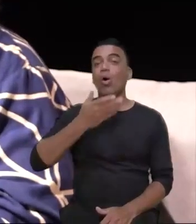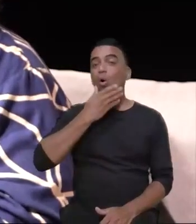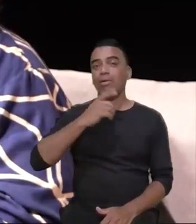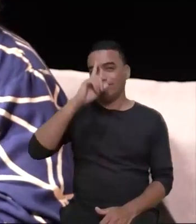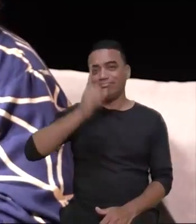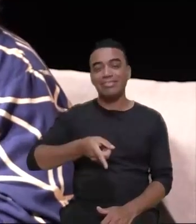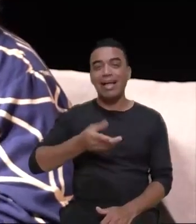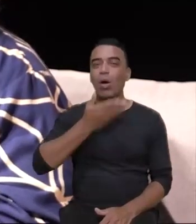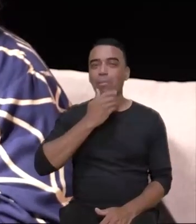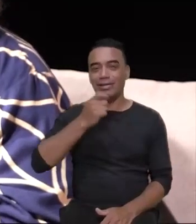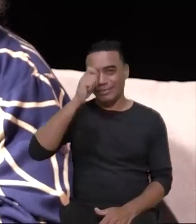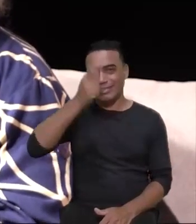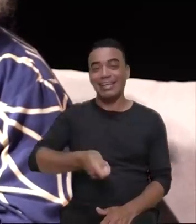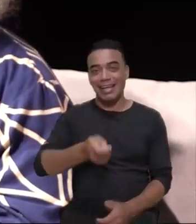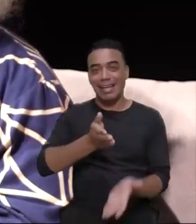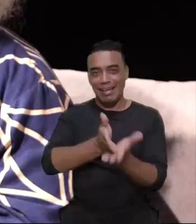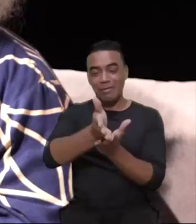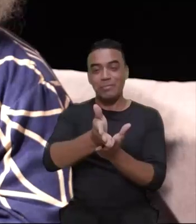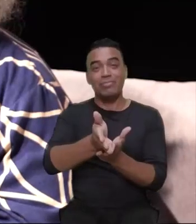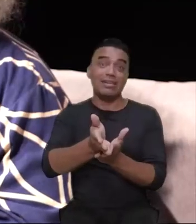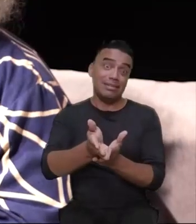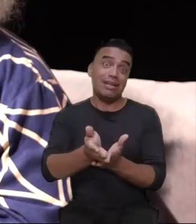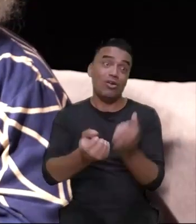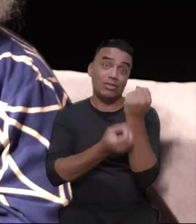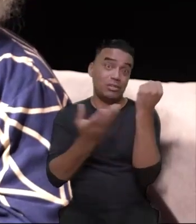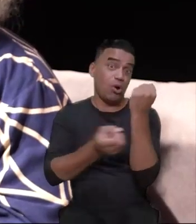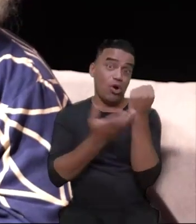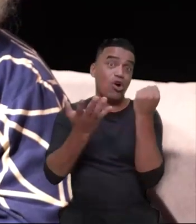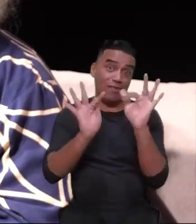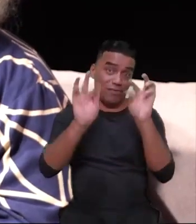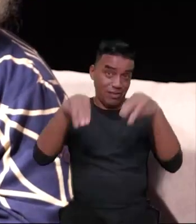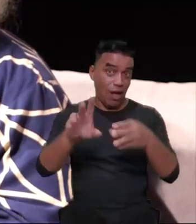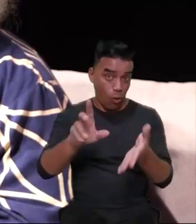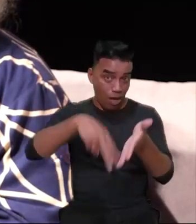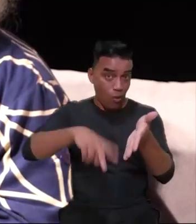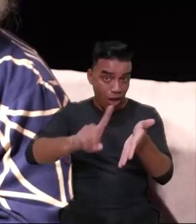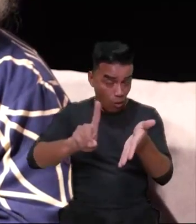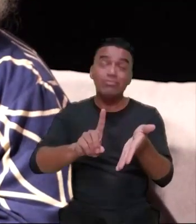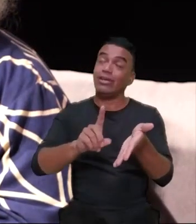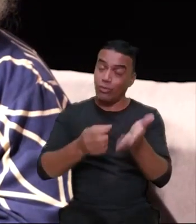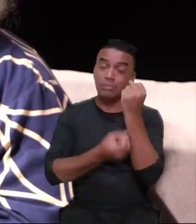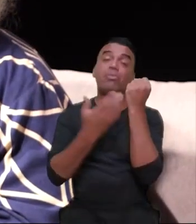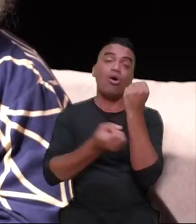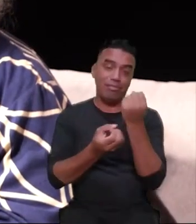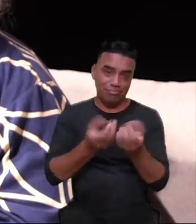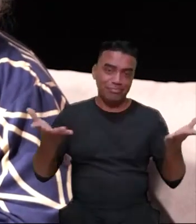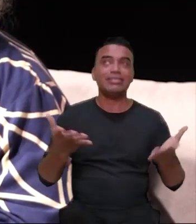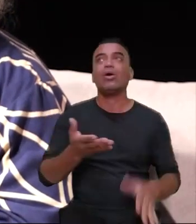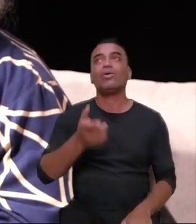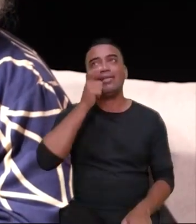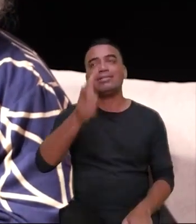chegou, gente, me desculpa, mas já vou dar spoiler. Mas é muito interessante que